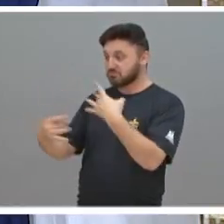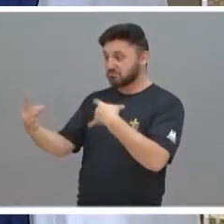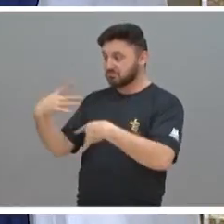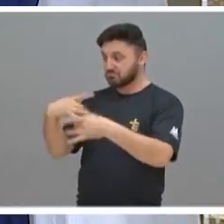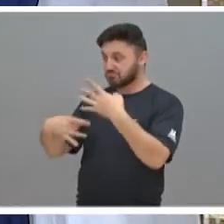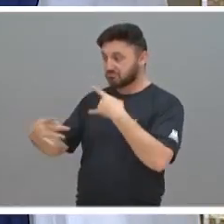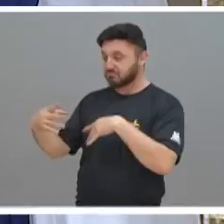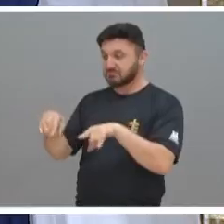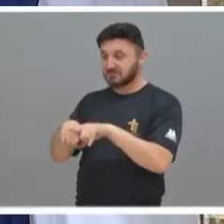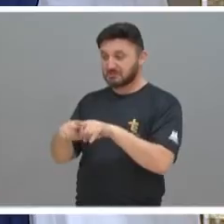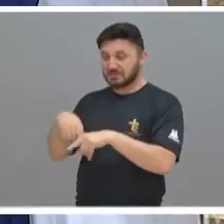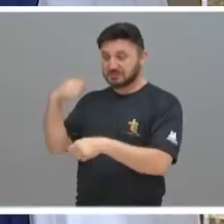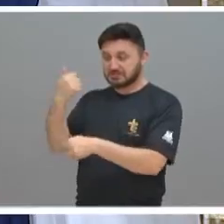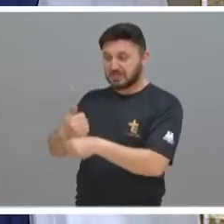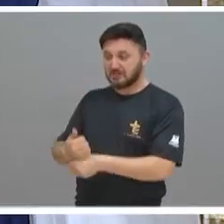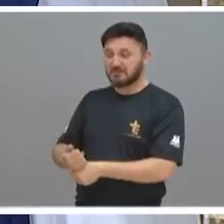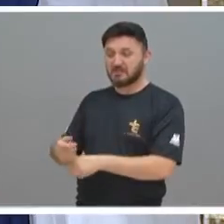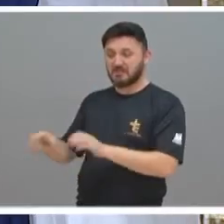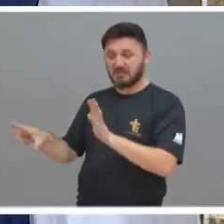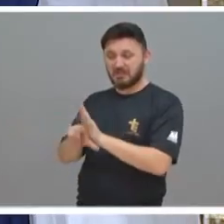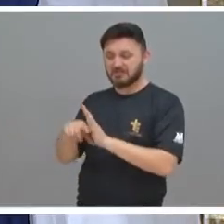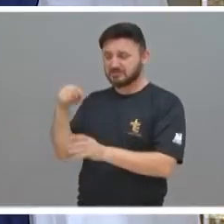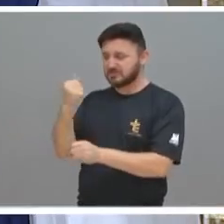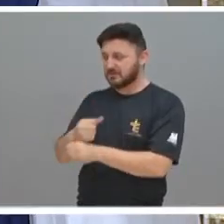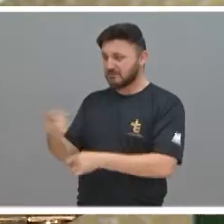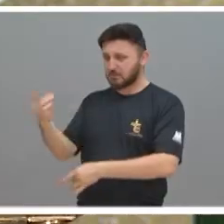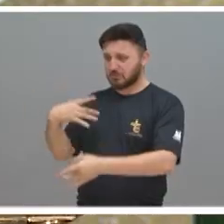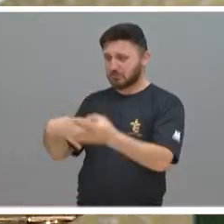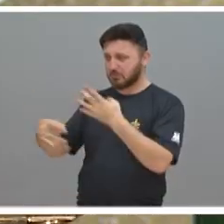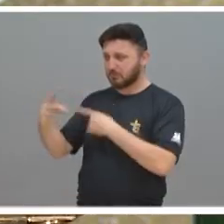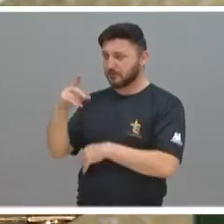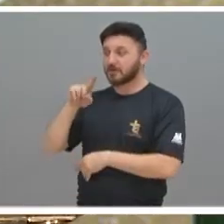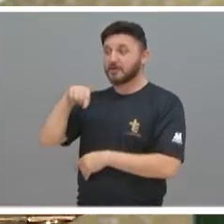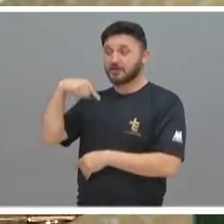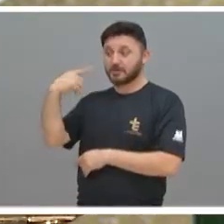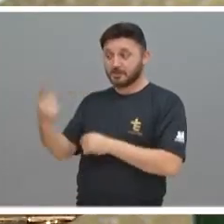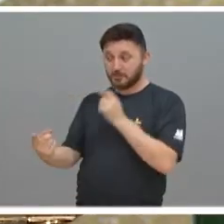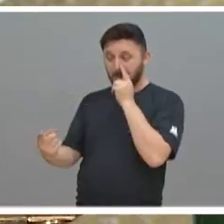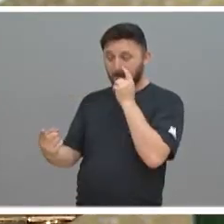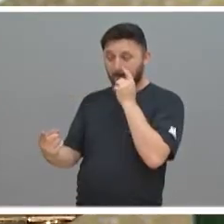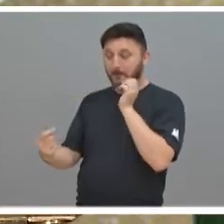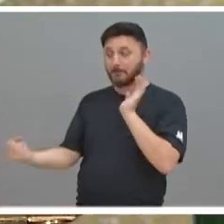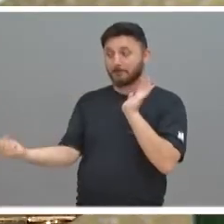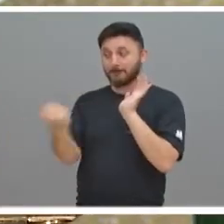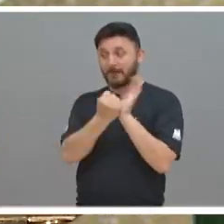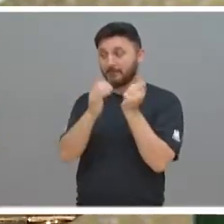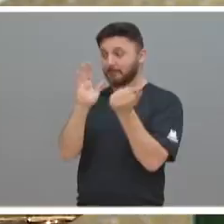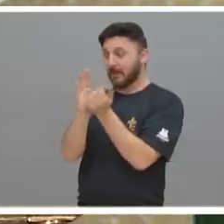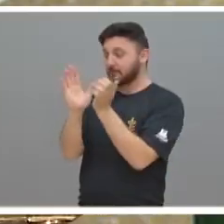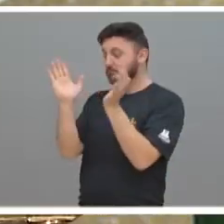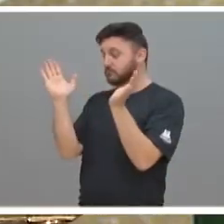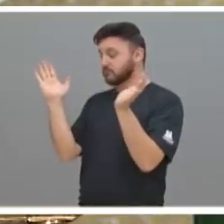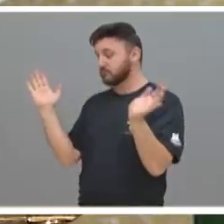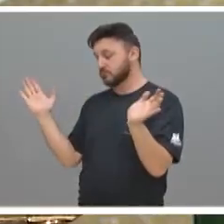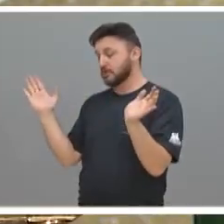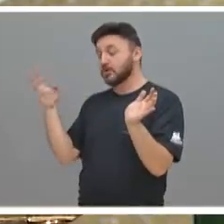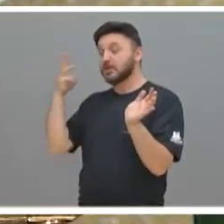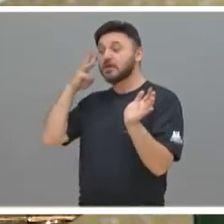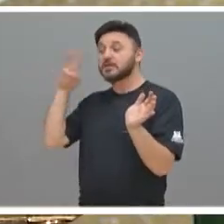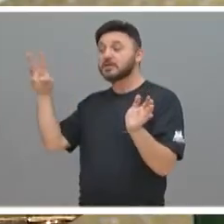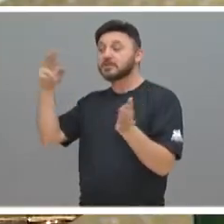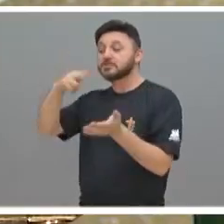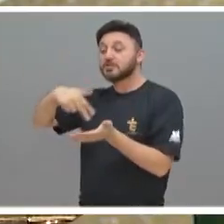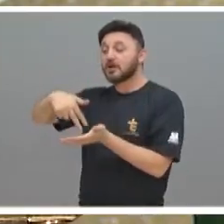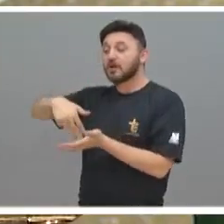anciãos, pelos sumos sacerdotes e doutores da lei, devia ser morto, ressuscitar depois do terceiro